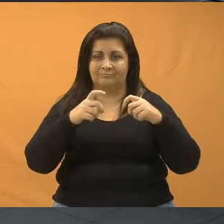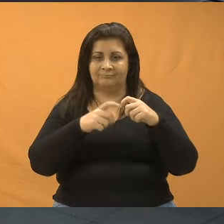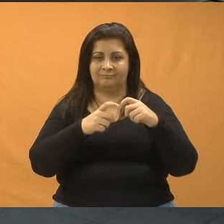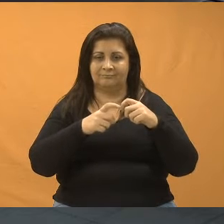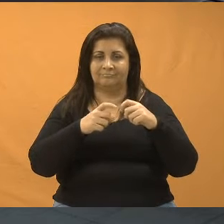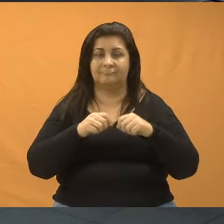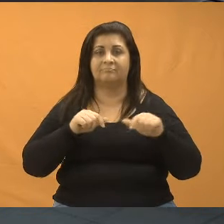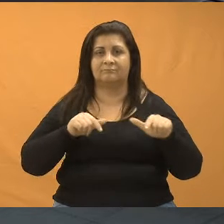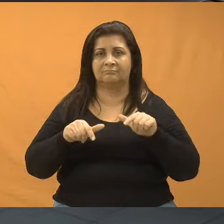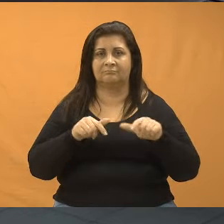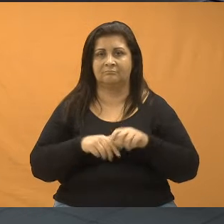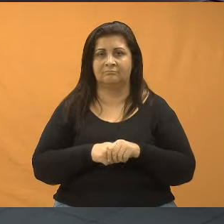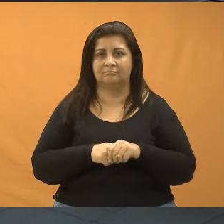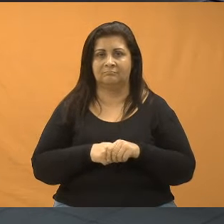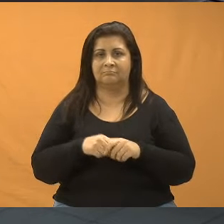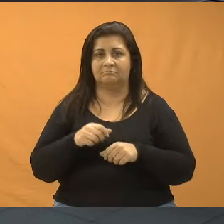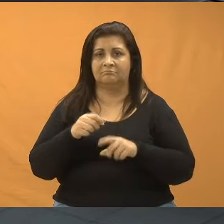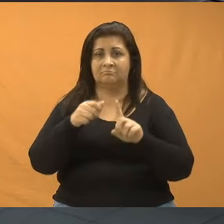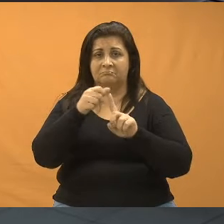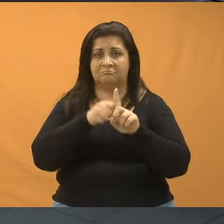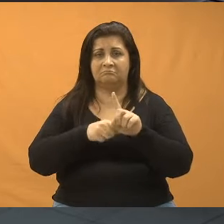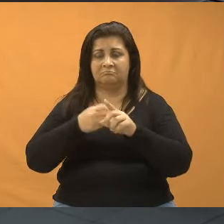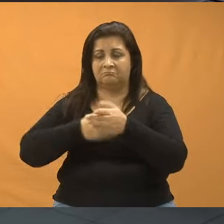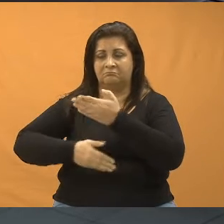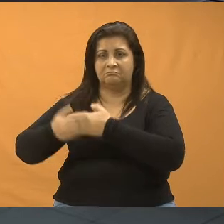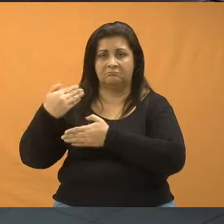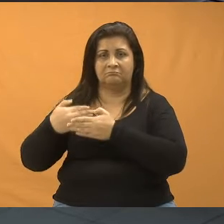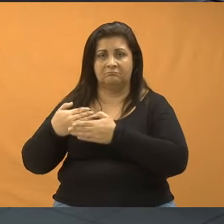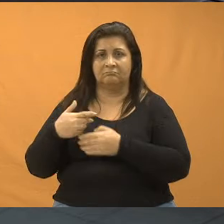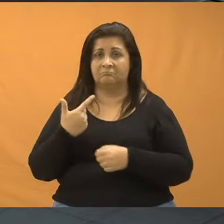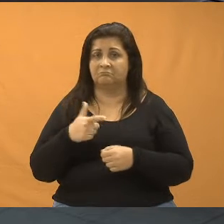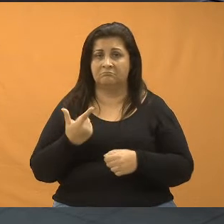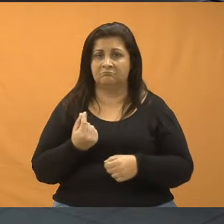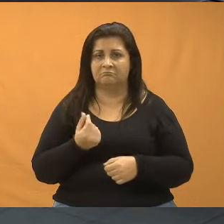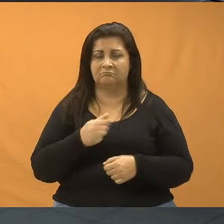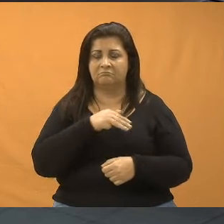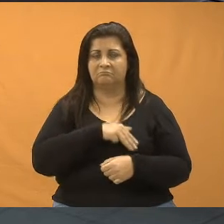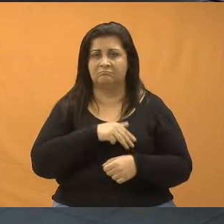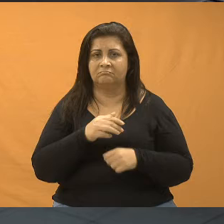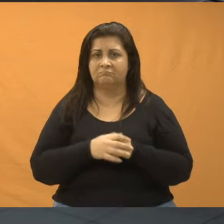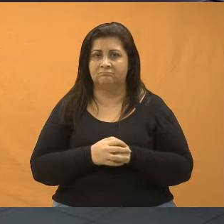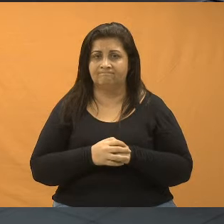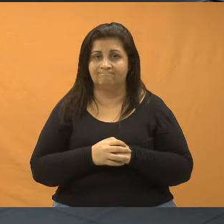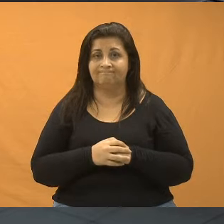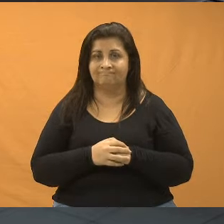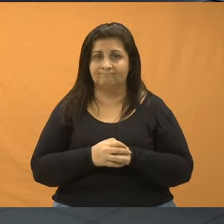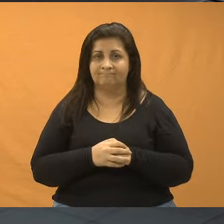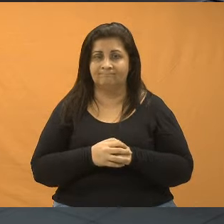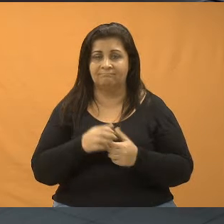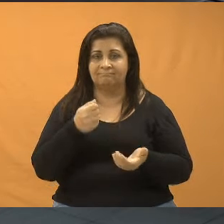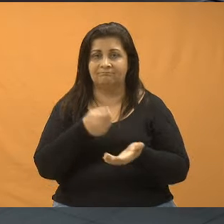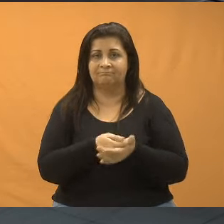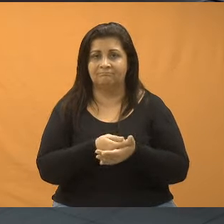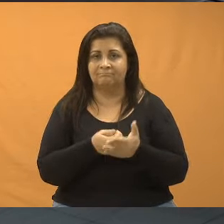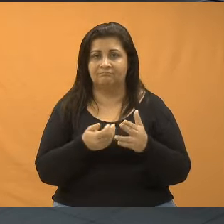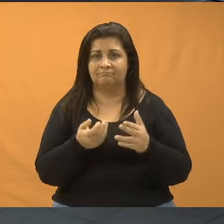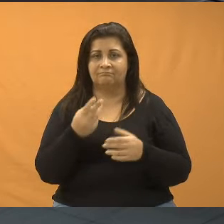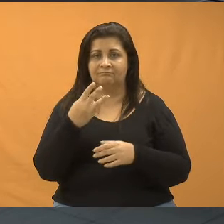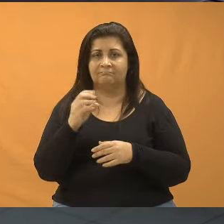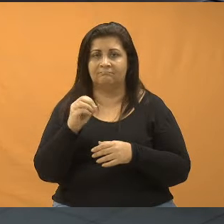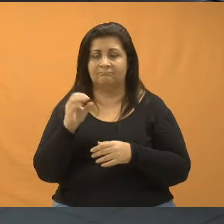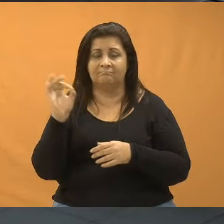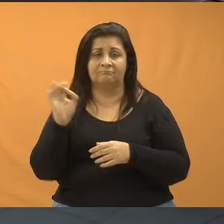que trabalhamos, o mês passado não recebemos o nosso salário de forma integral. Foi pago 30%, foi